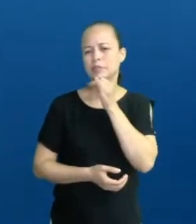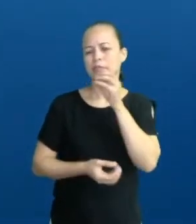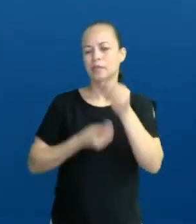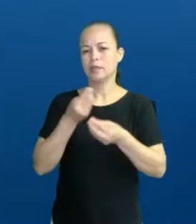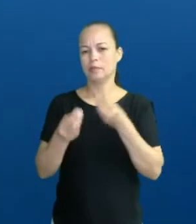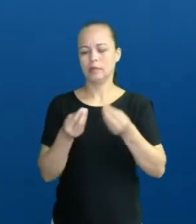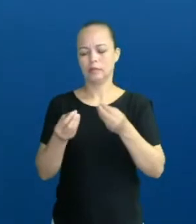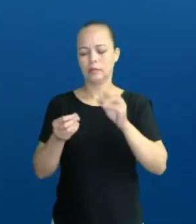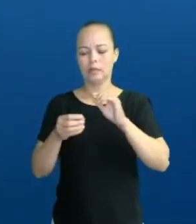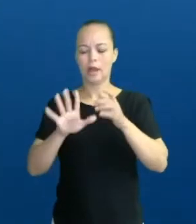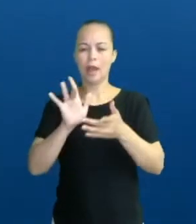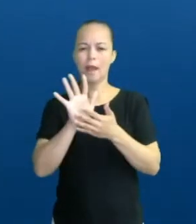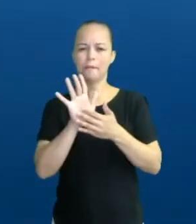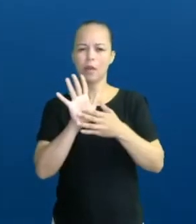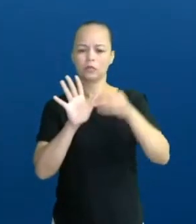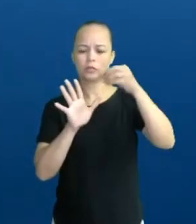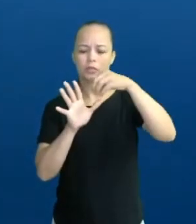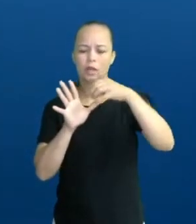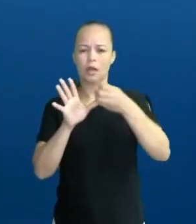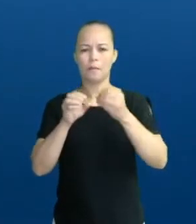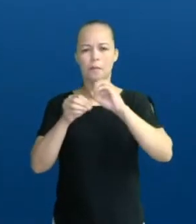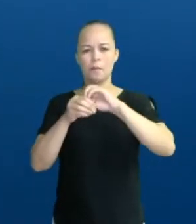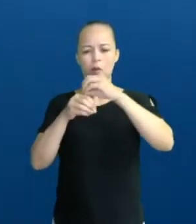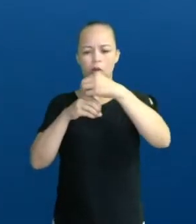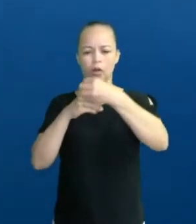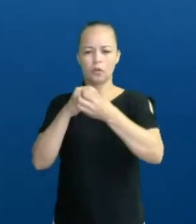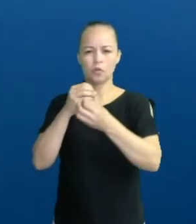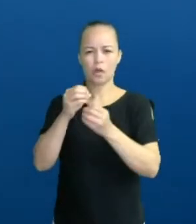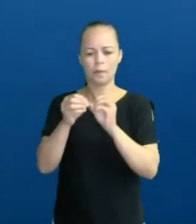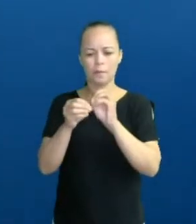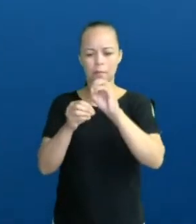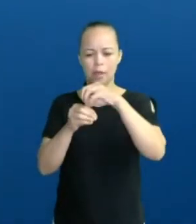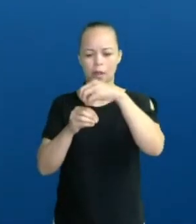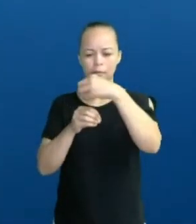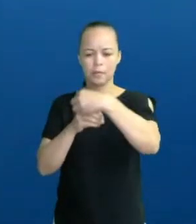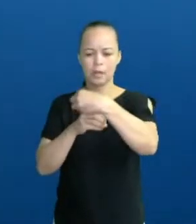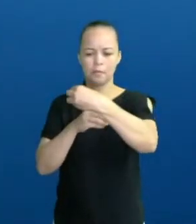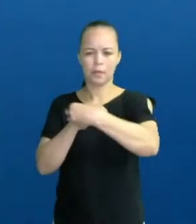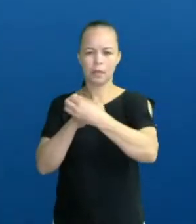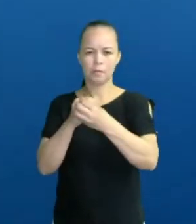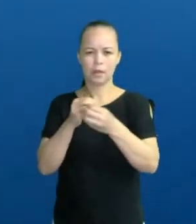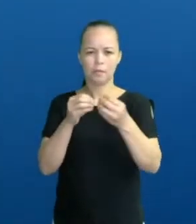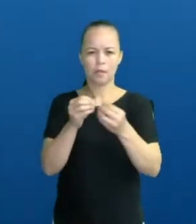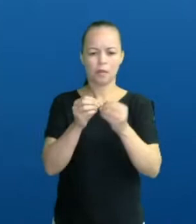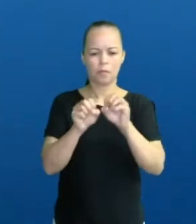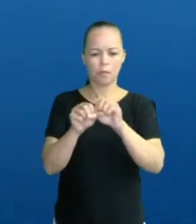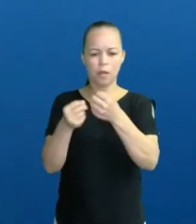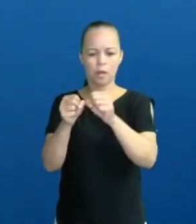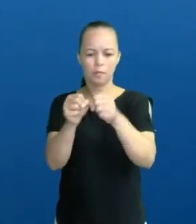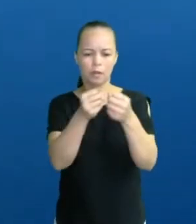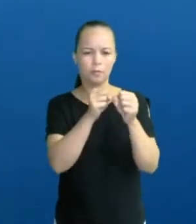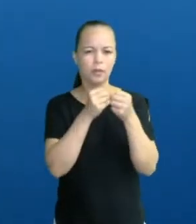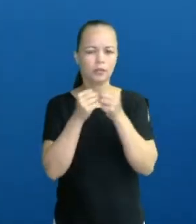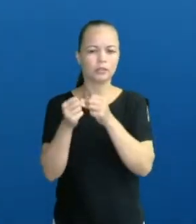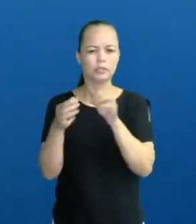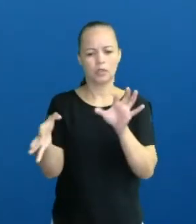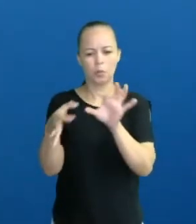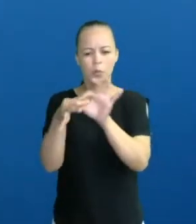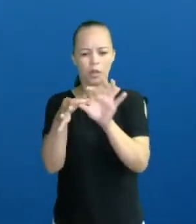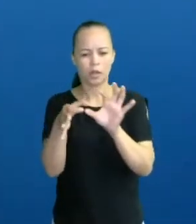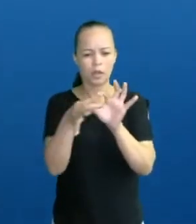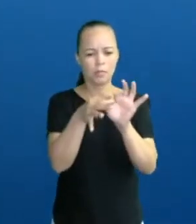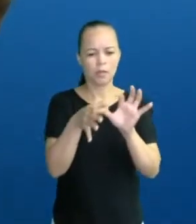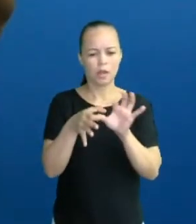dessa molécula. E essa molécula vira uma nova espécie de molécula. E essas ligações estão sendo quebradas, elas estão se interligando, elas